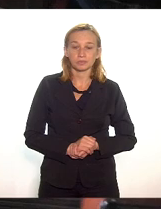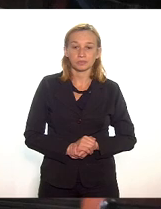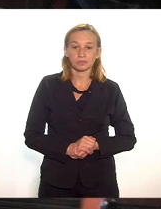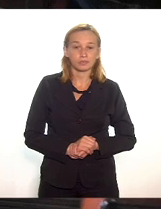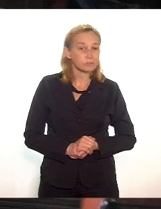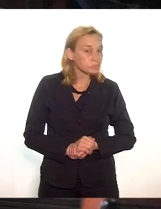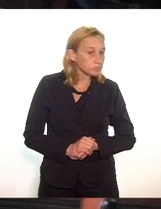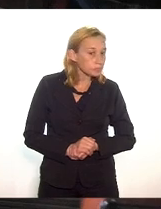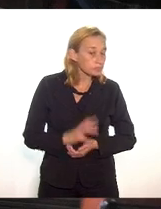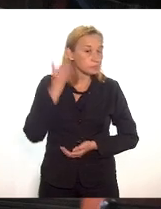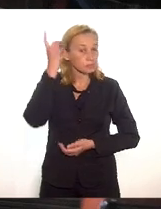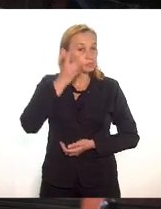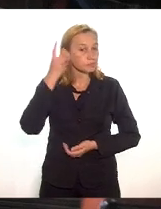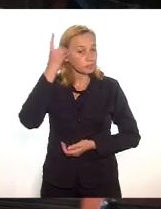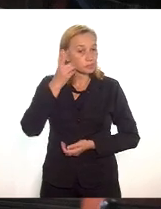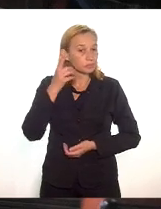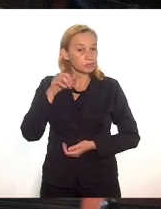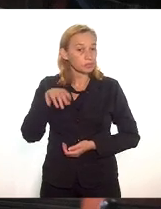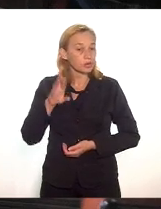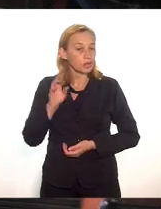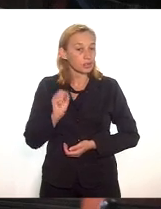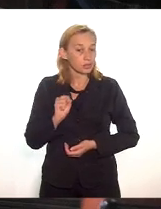Deputado Felipe Soares.